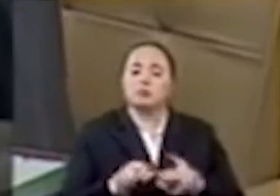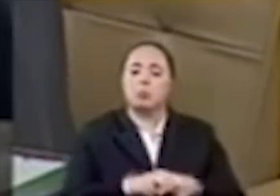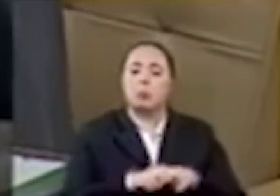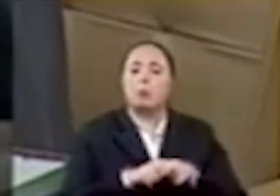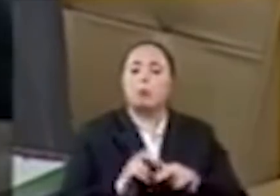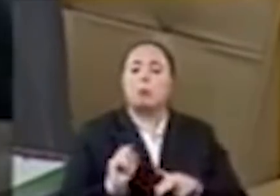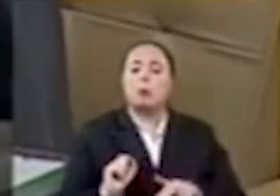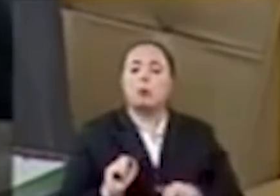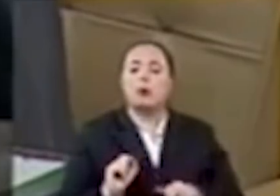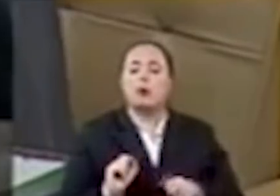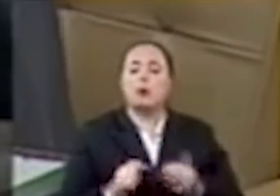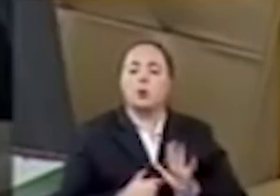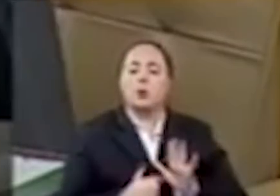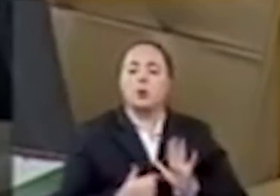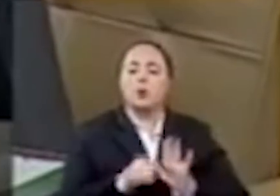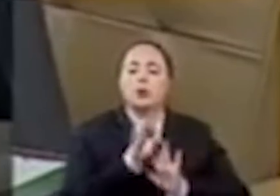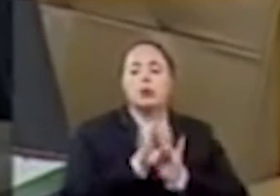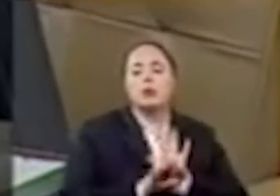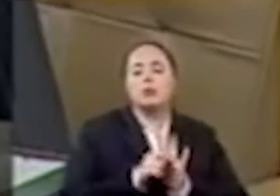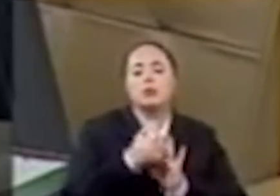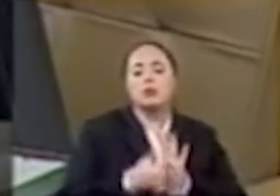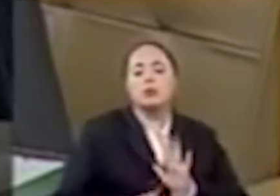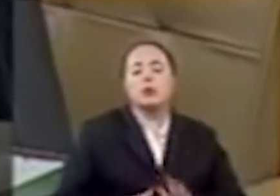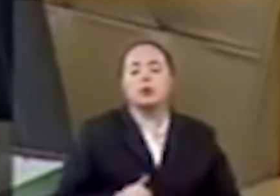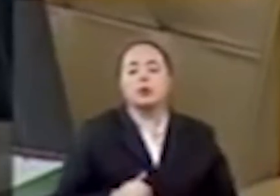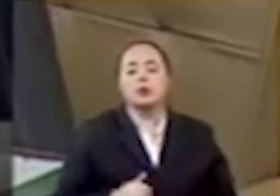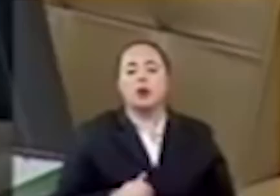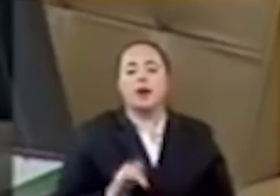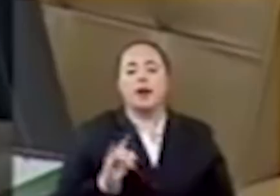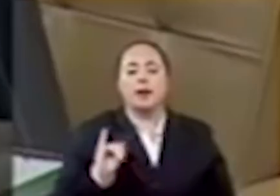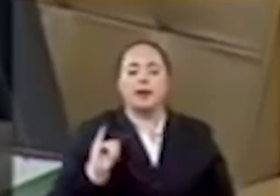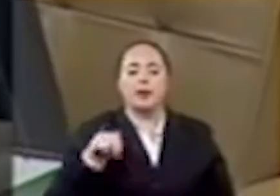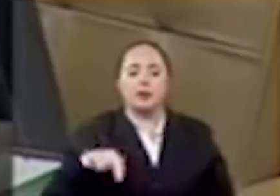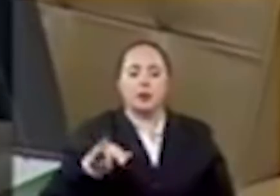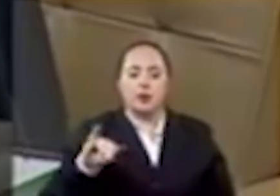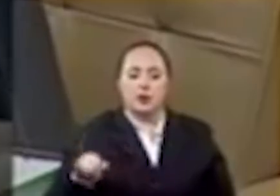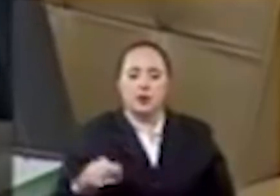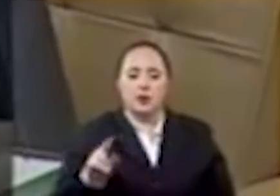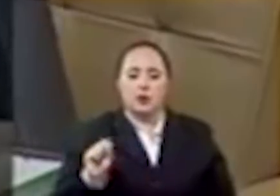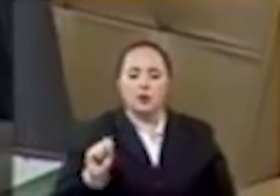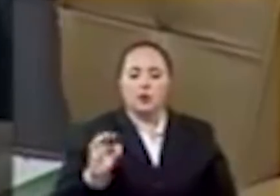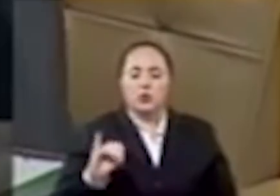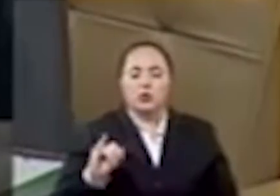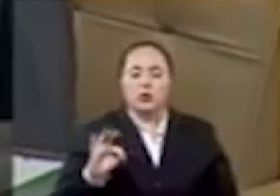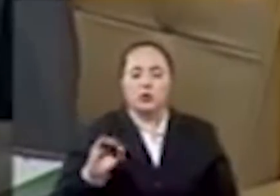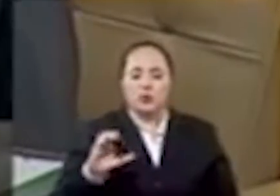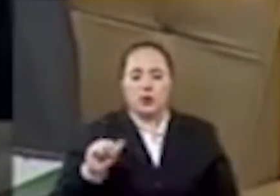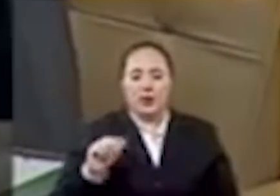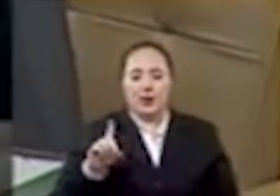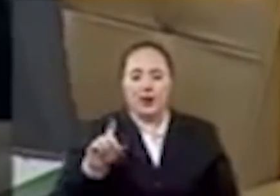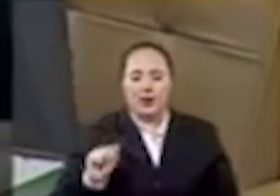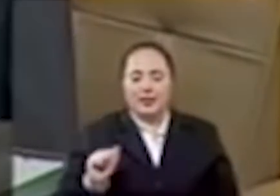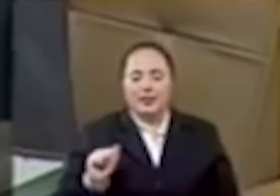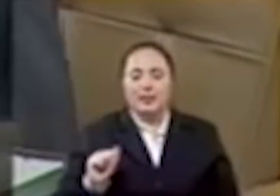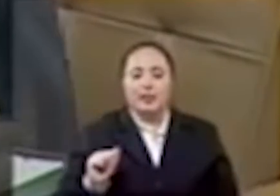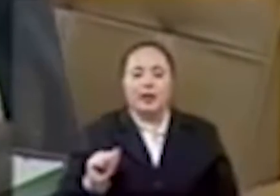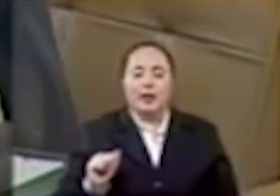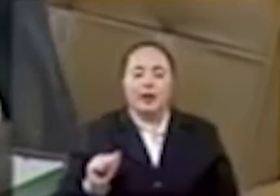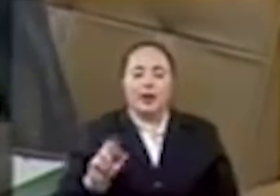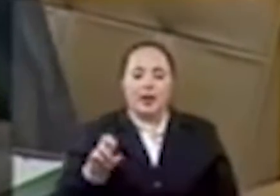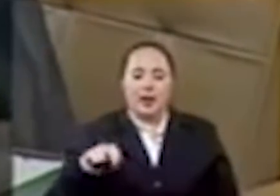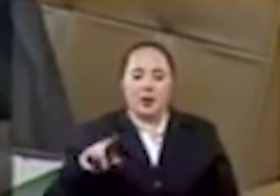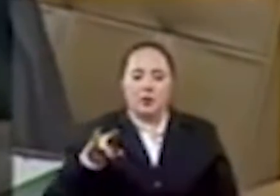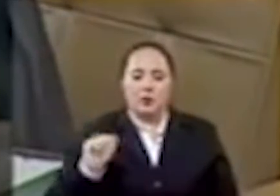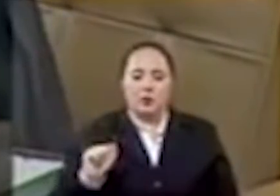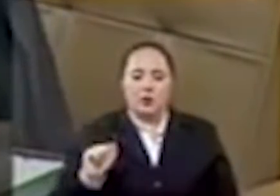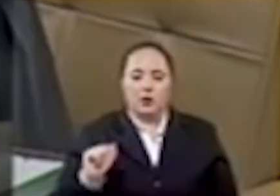que é apontado como uma injustificável renúncia de valores aos cofres da União.